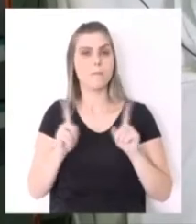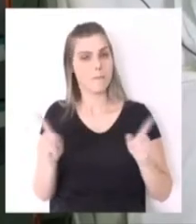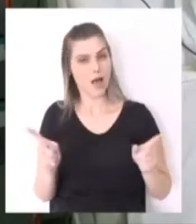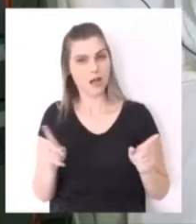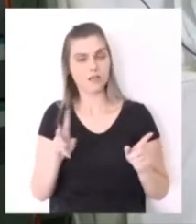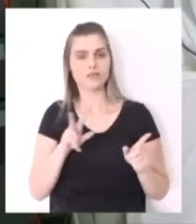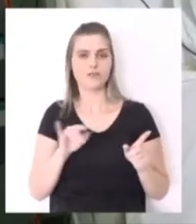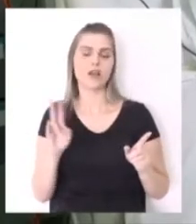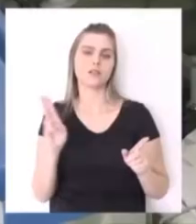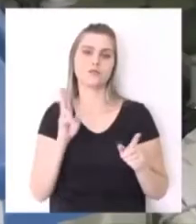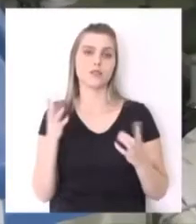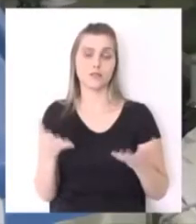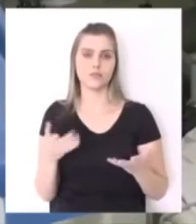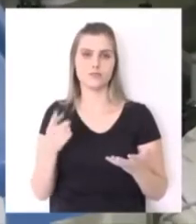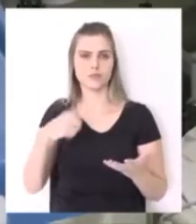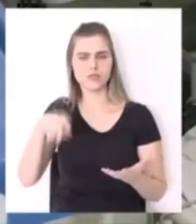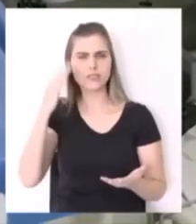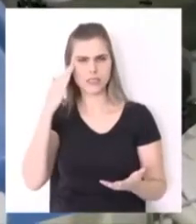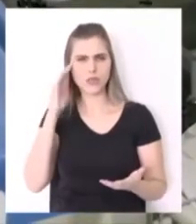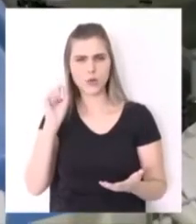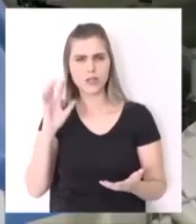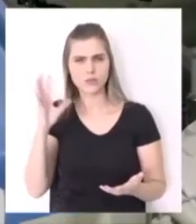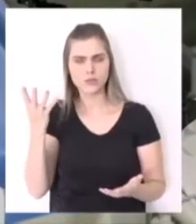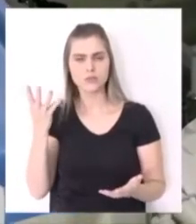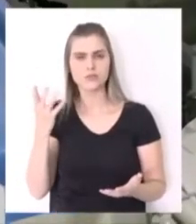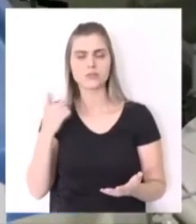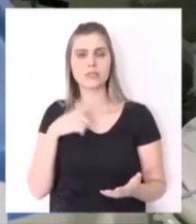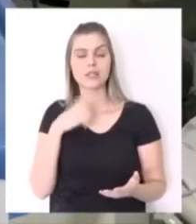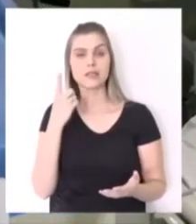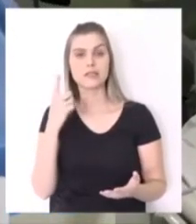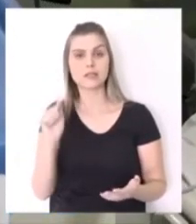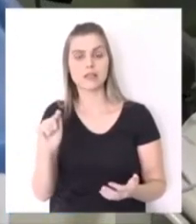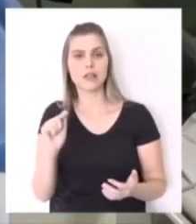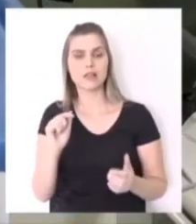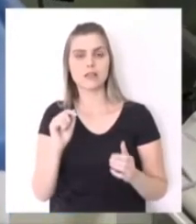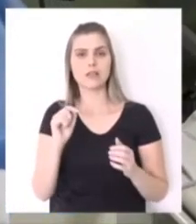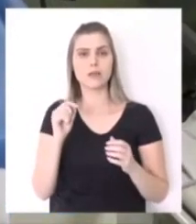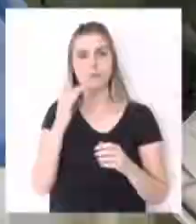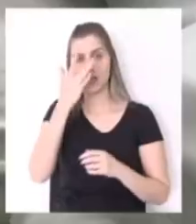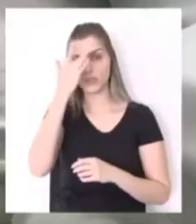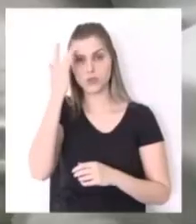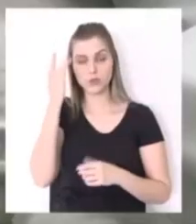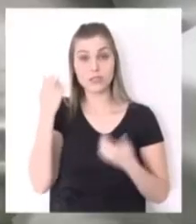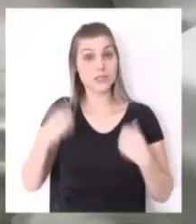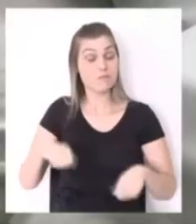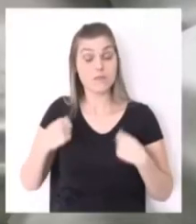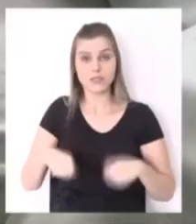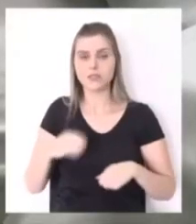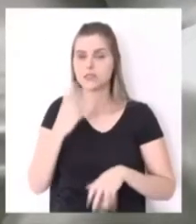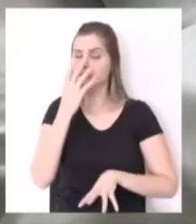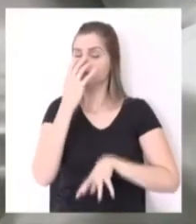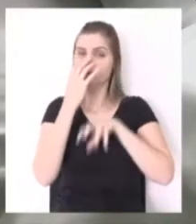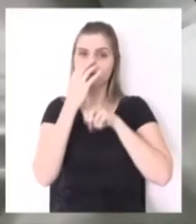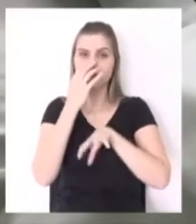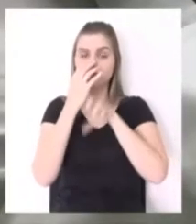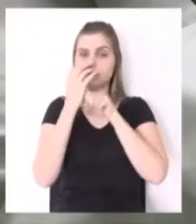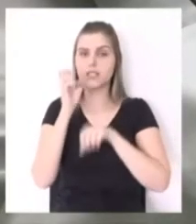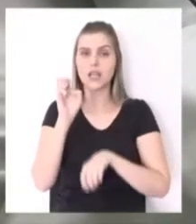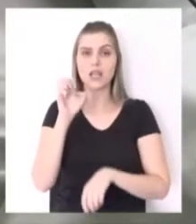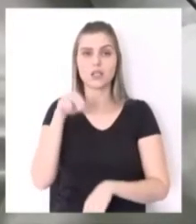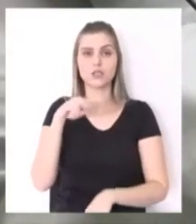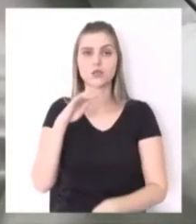ser Vocês entenderam que tá acontecendo tem 17 possíveis intubações nas próximas horas e nós temos